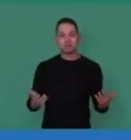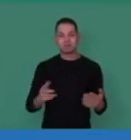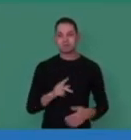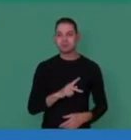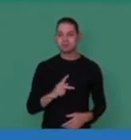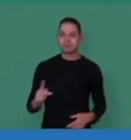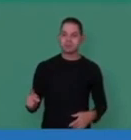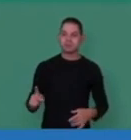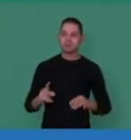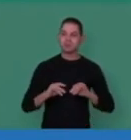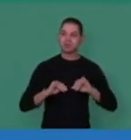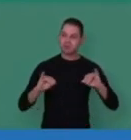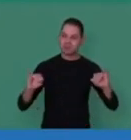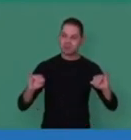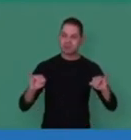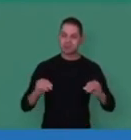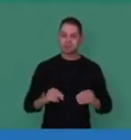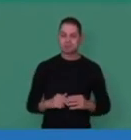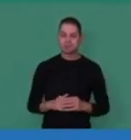o que eu posso dizer é o seguinte: